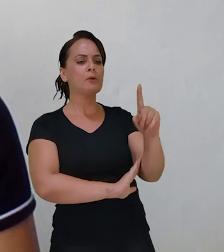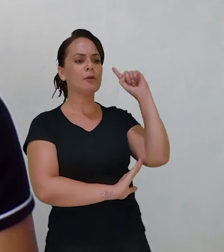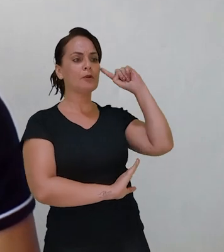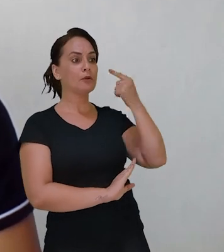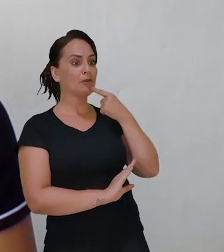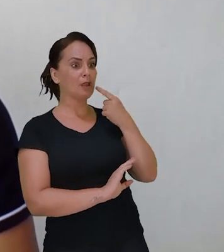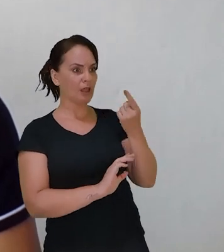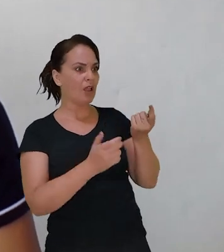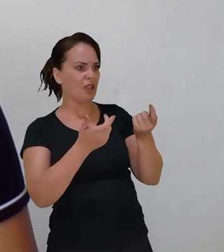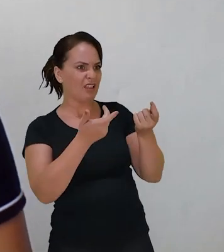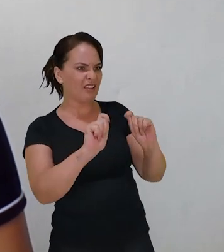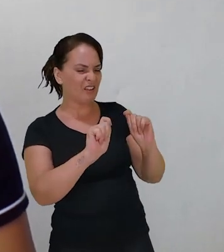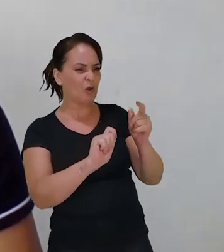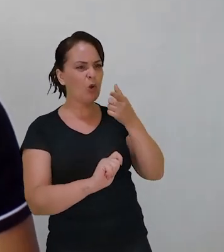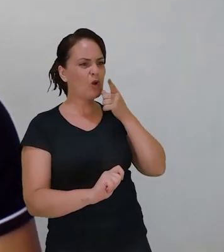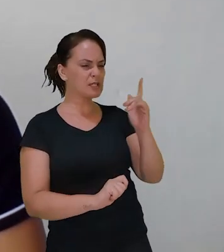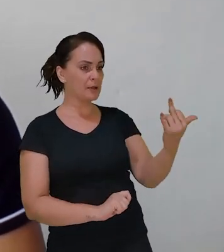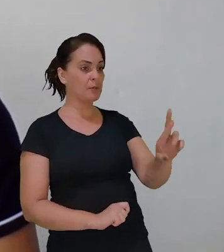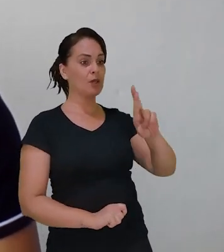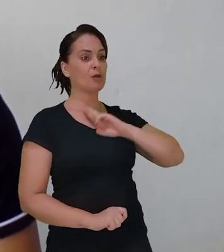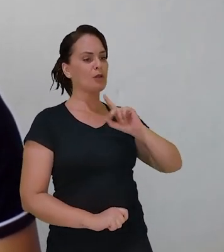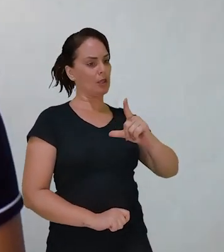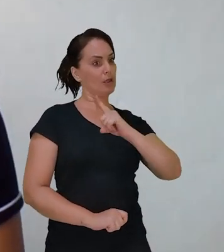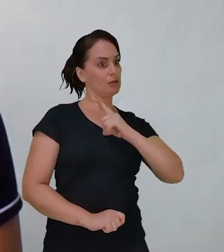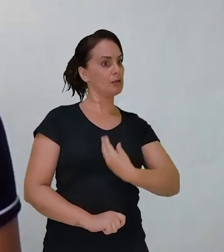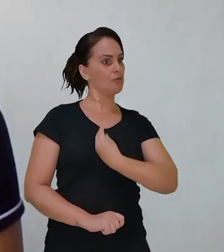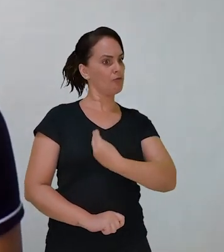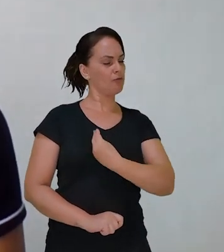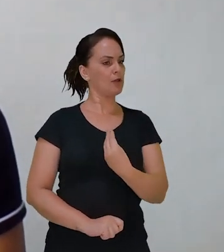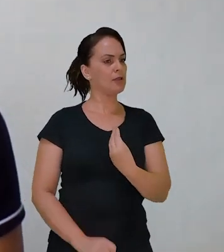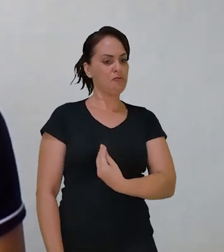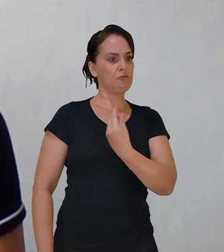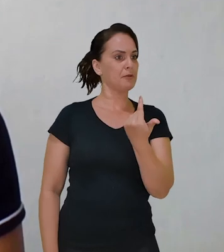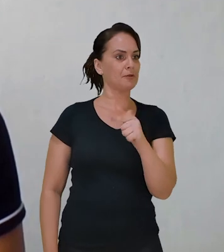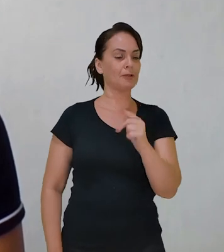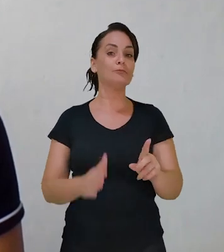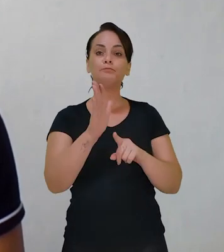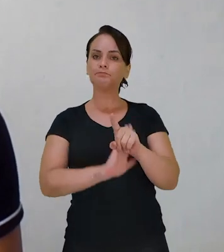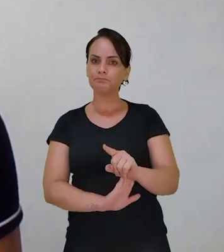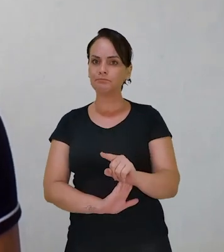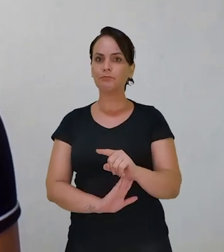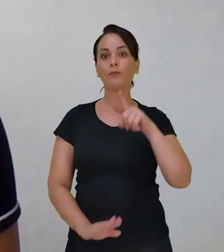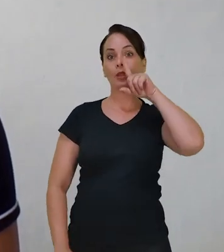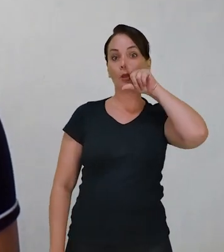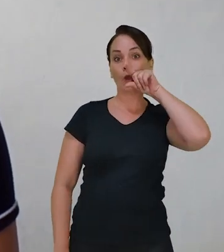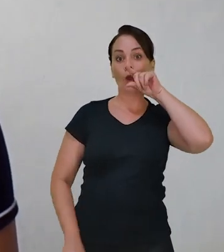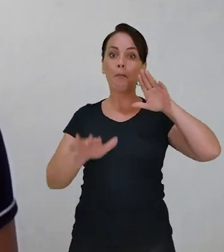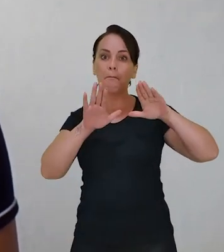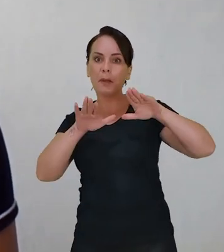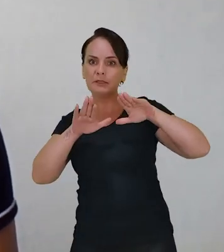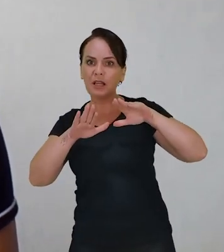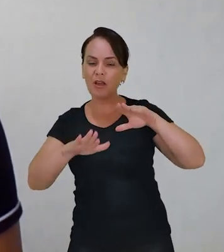eles conseguiam me dizer o que tem vida e o que não tem vida. Eu perguntei assim: o passarinho